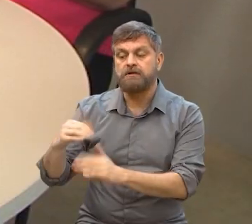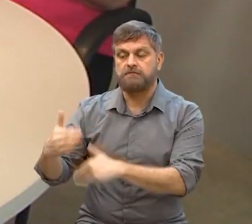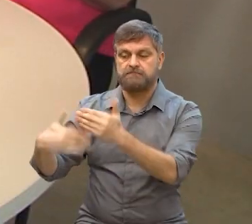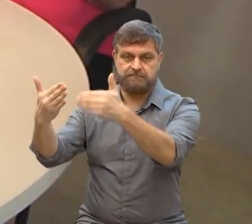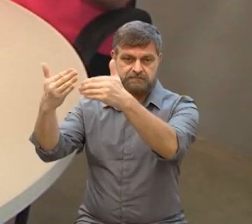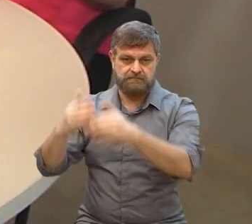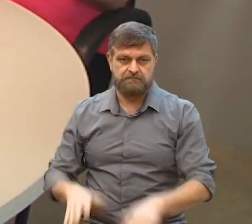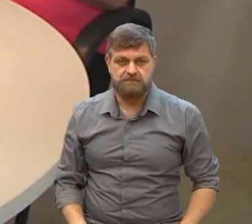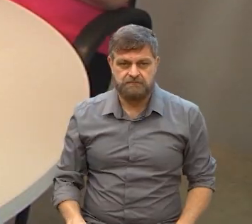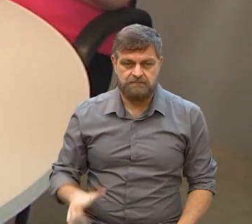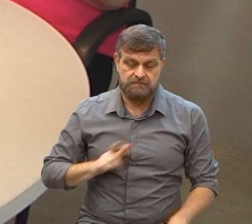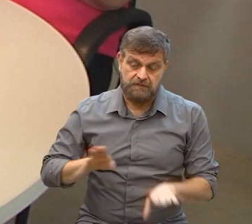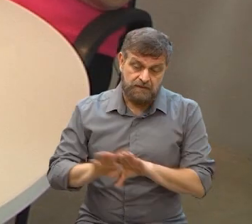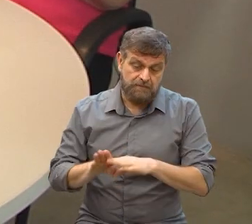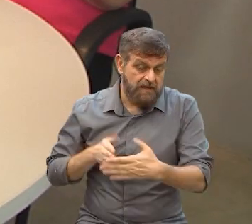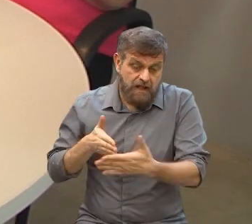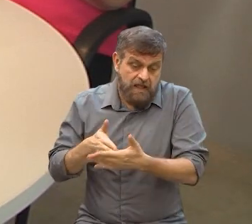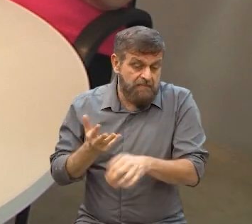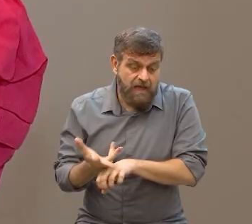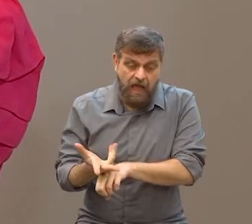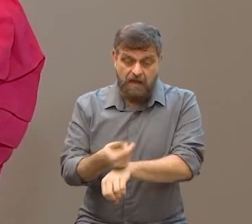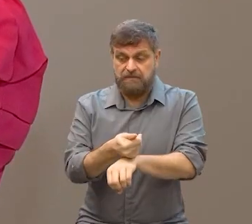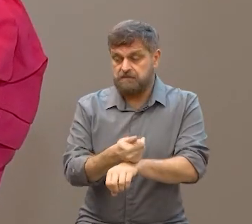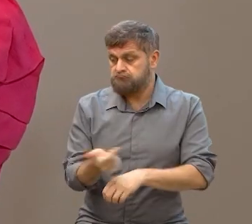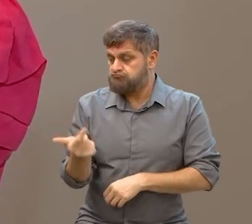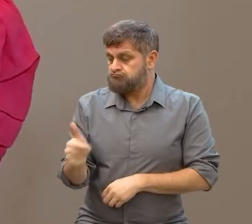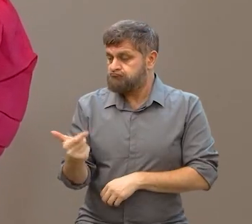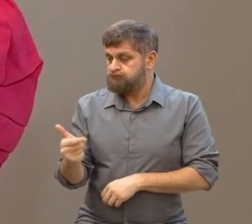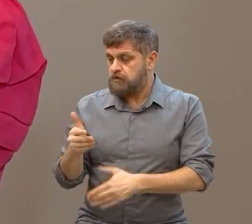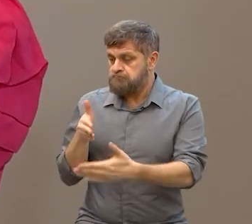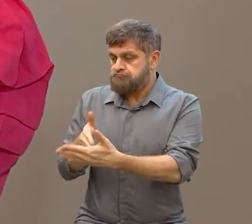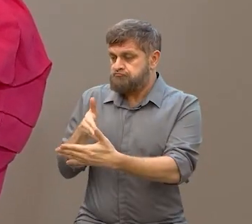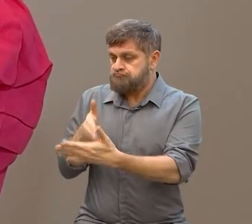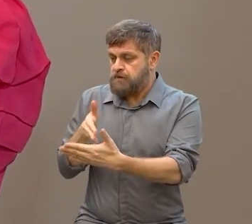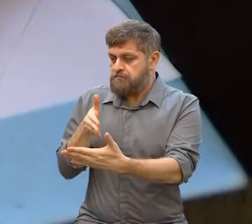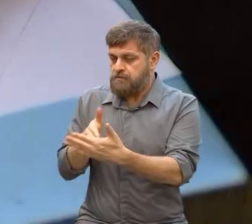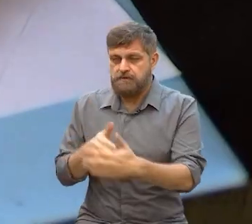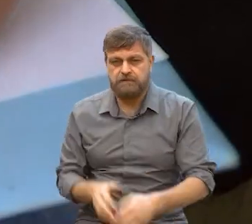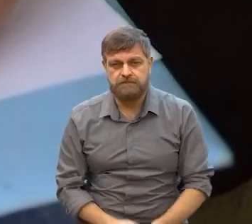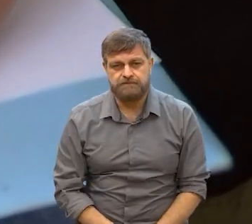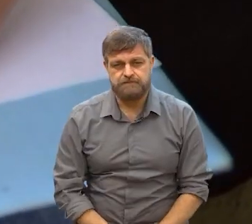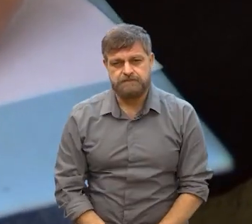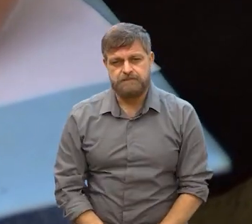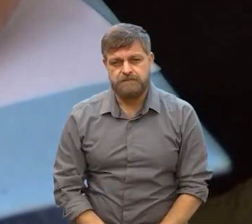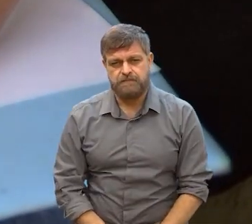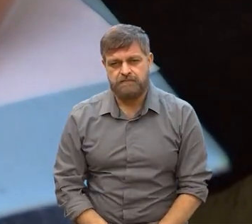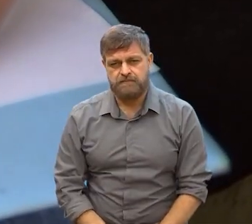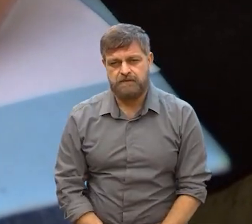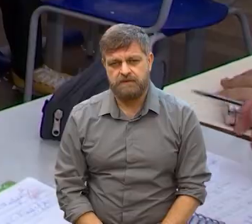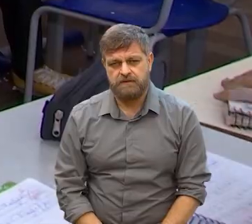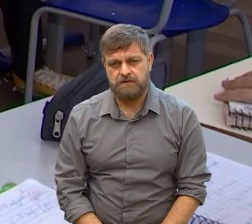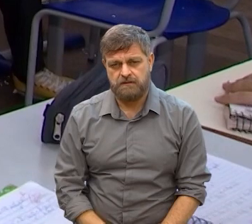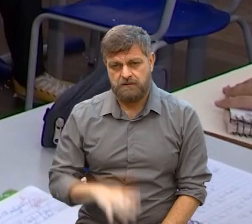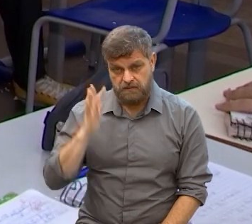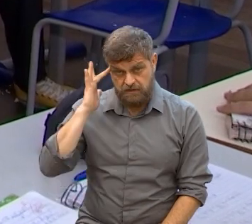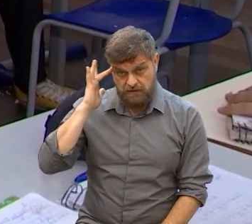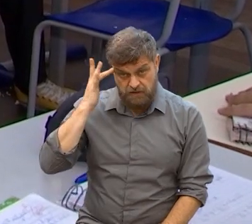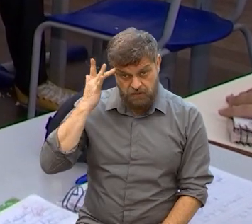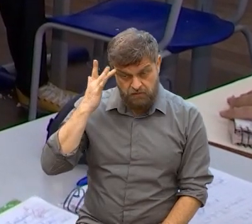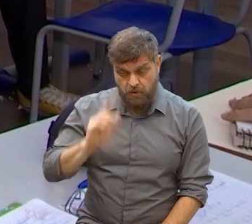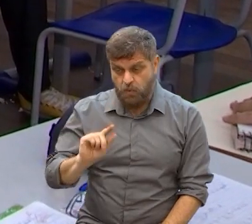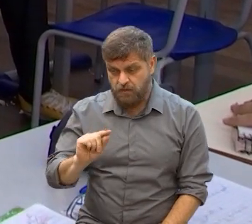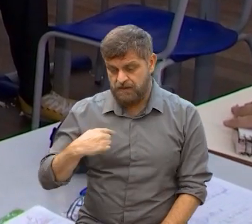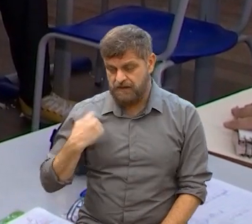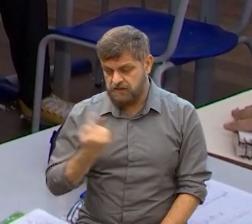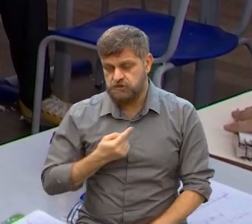outras habilidades que ele poderia estar realmente desenvolvendo. Não, acho que a